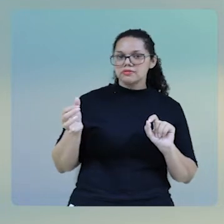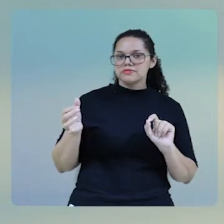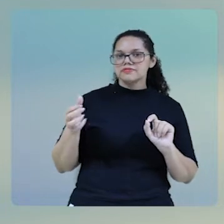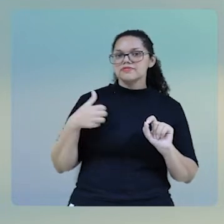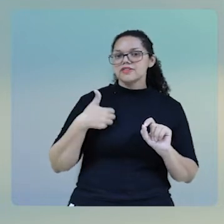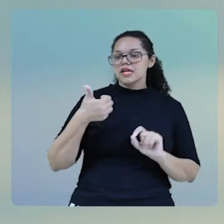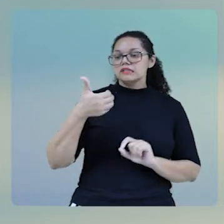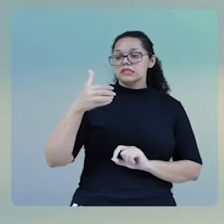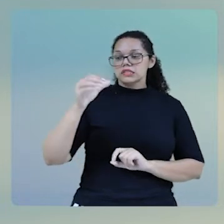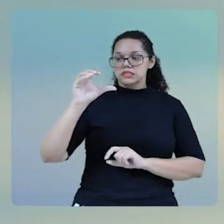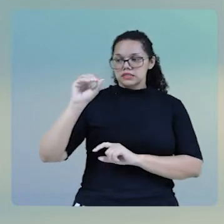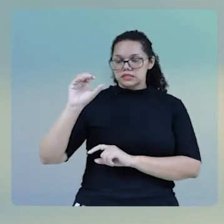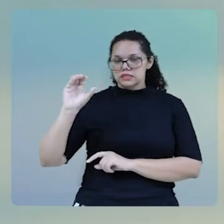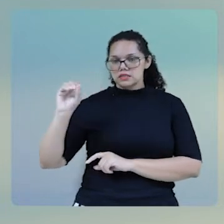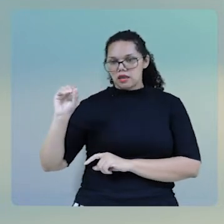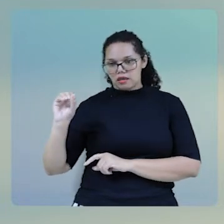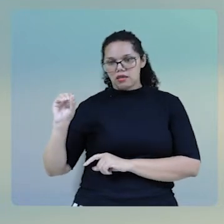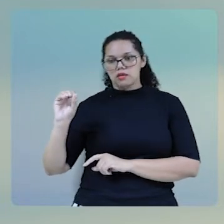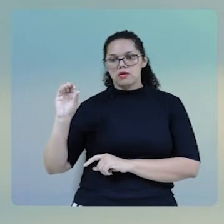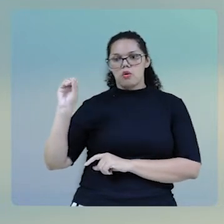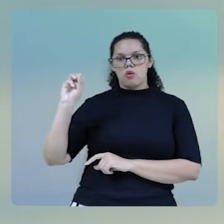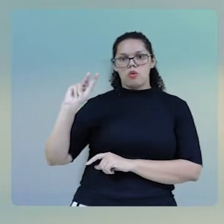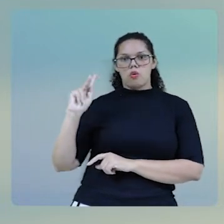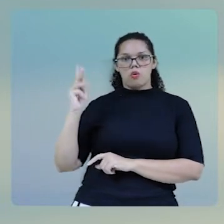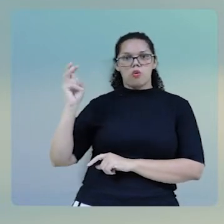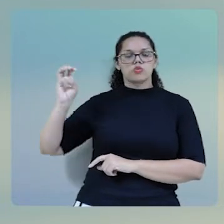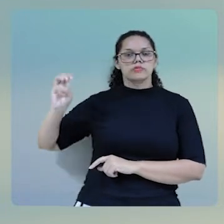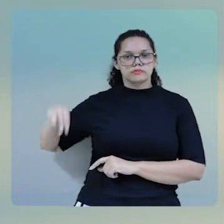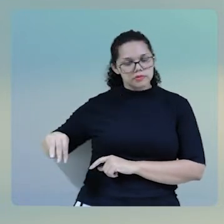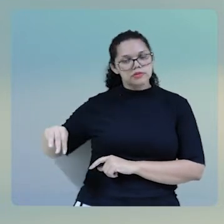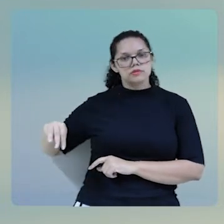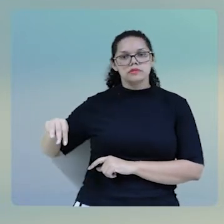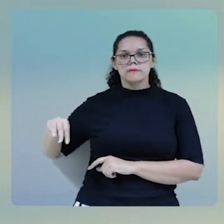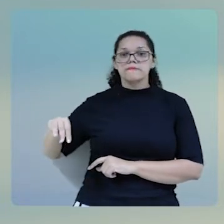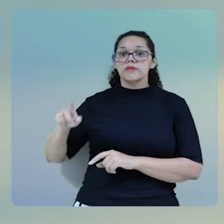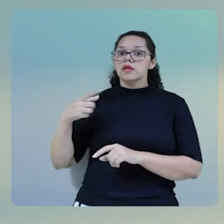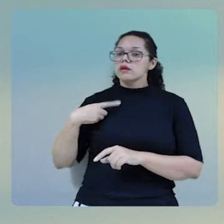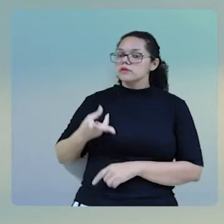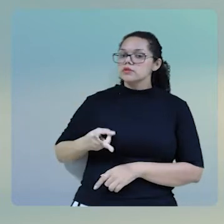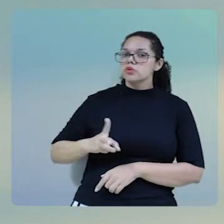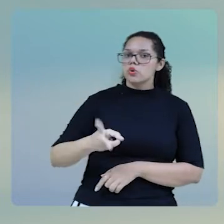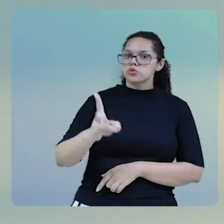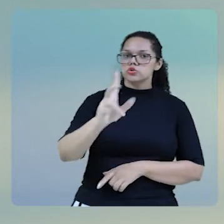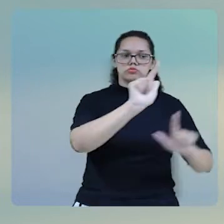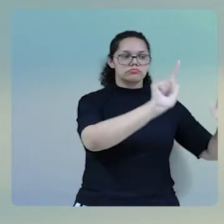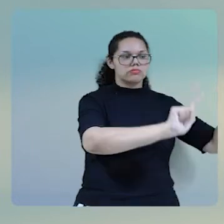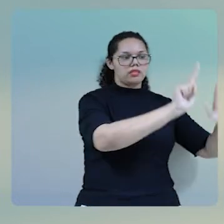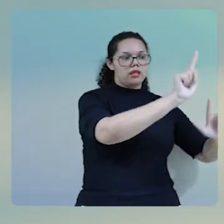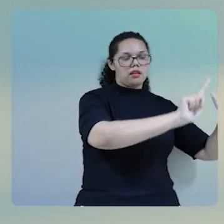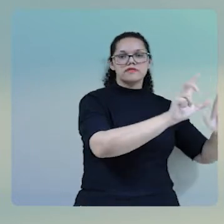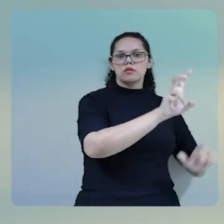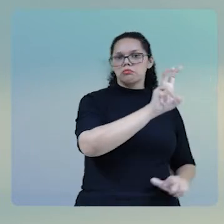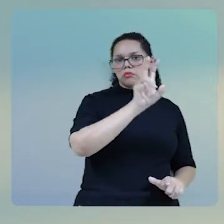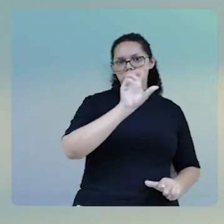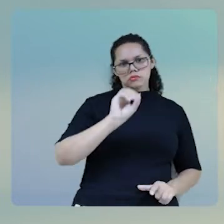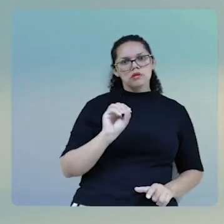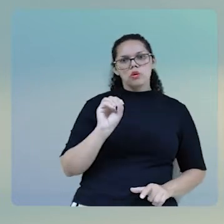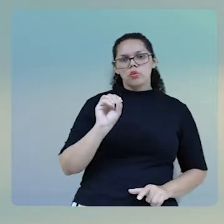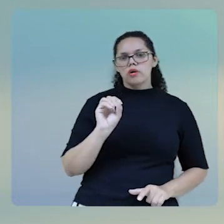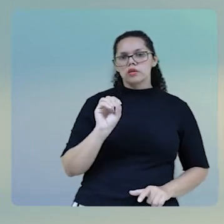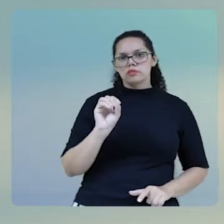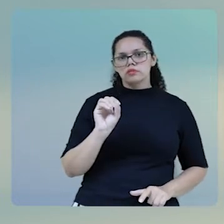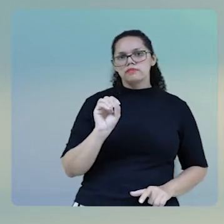100 ohms, porque eu peguei 200 e 200, juntei e deu 100, e continuo da TV aqui, que é 50. E aqui